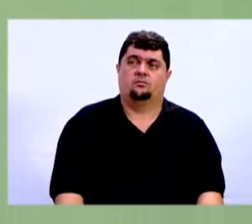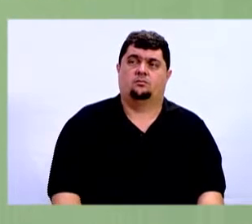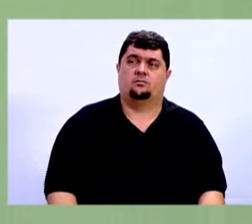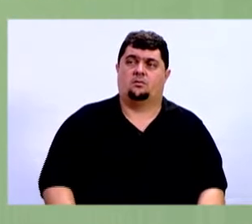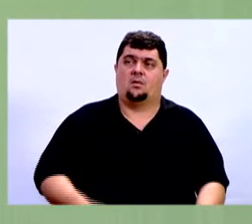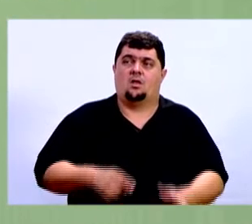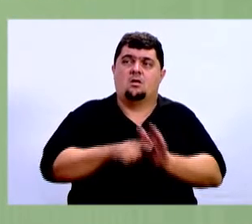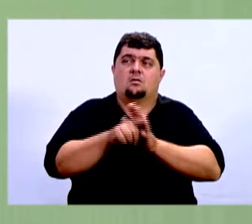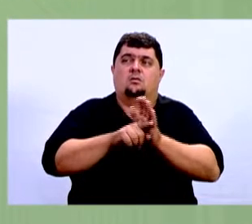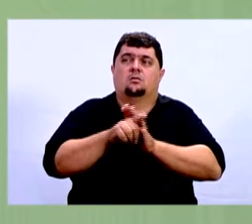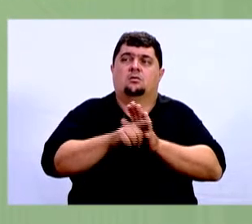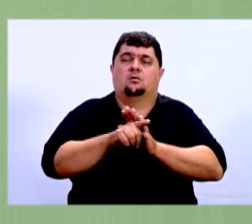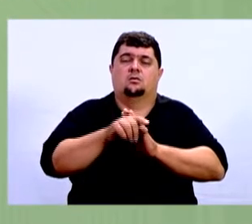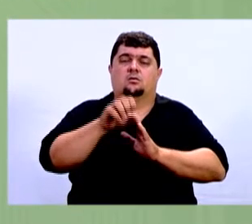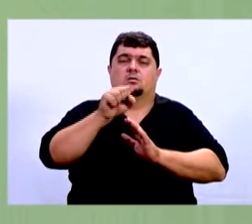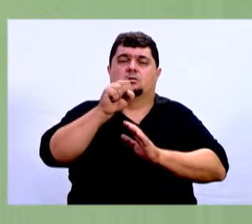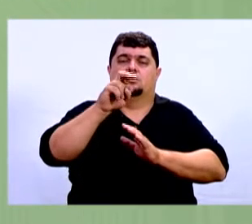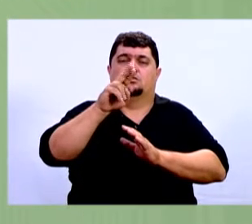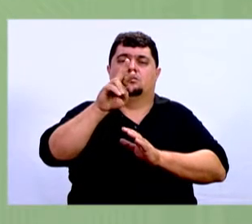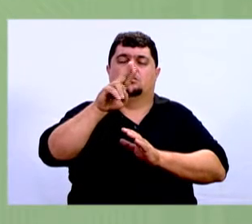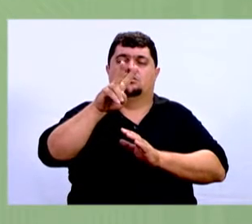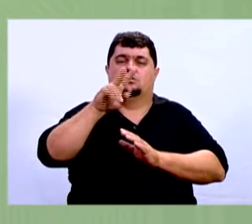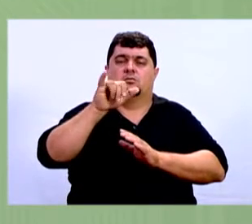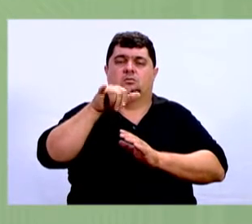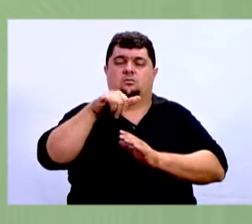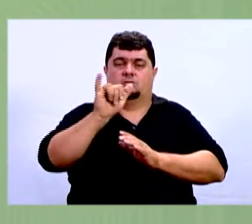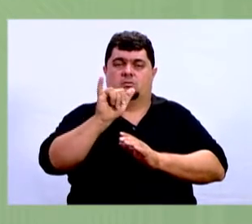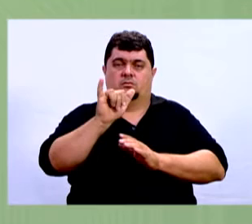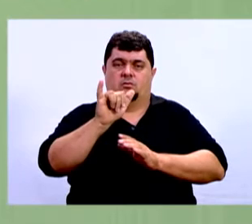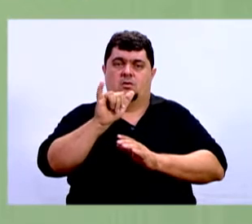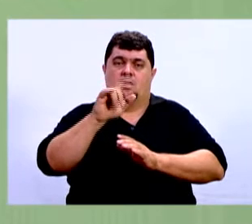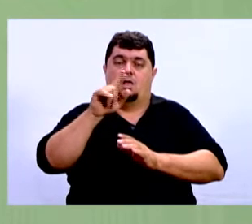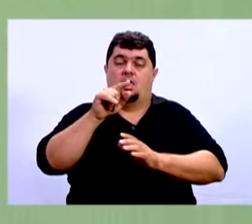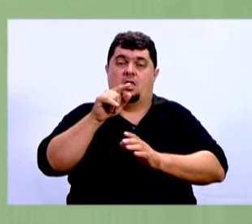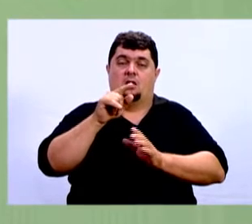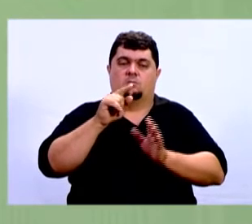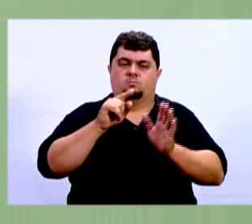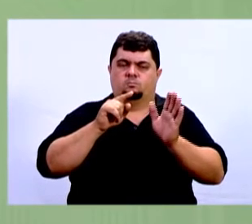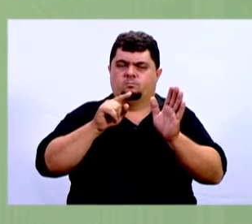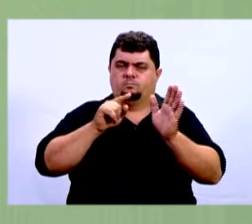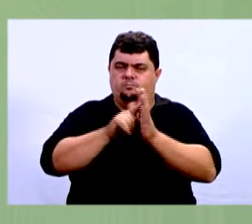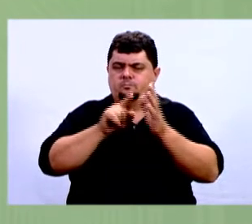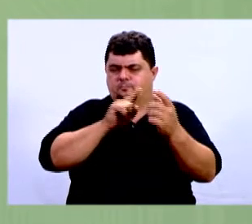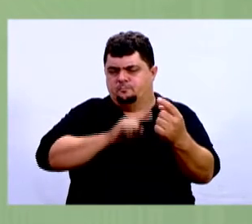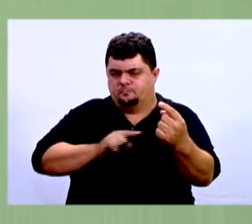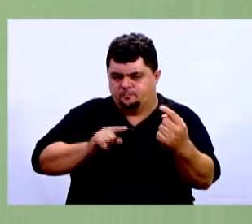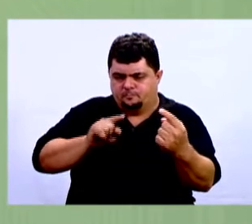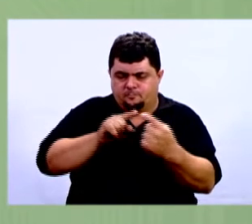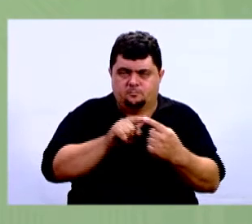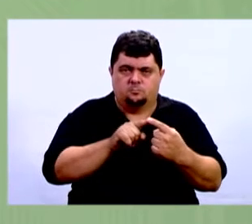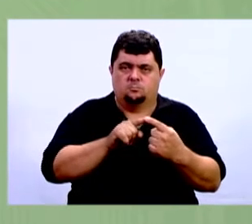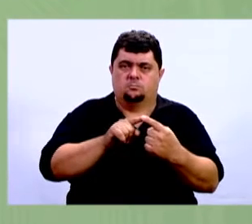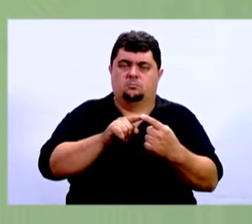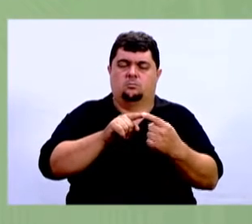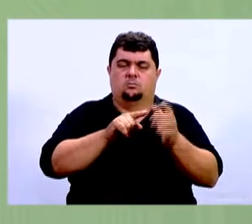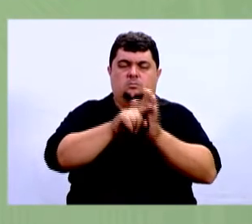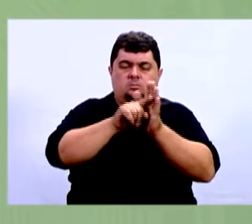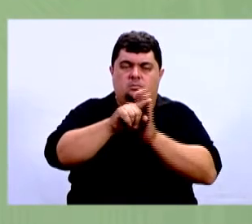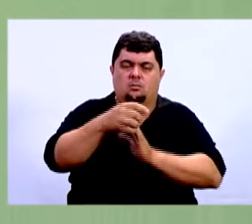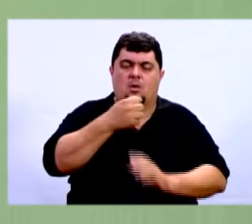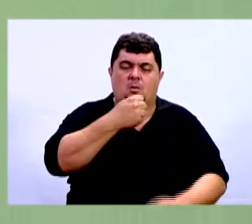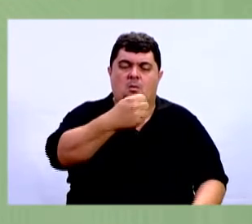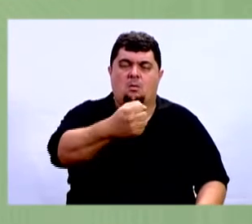levantamento, enquetes, ou também chamado de surveys, envolve a interrogação direta, né? Então, interrogação através de questionários direto